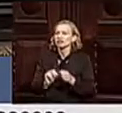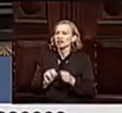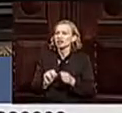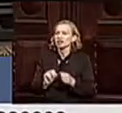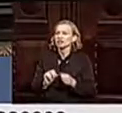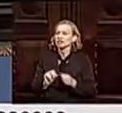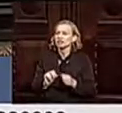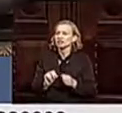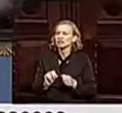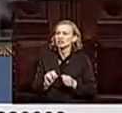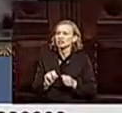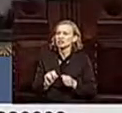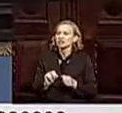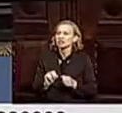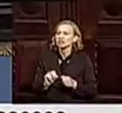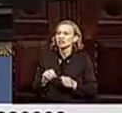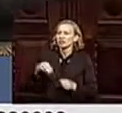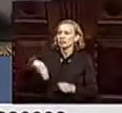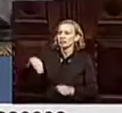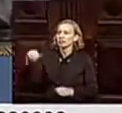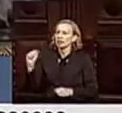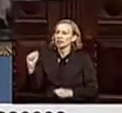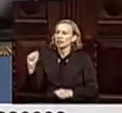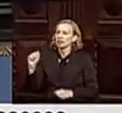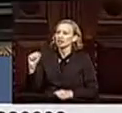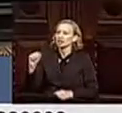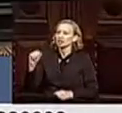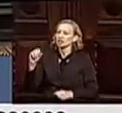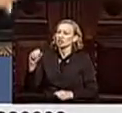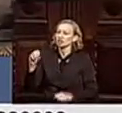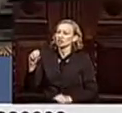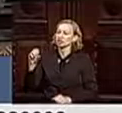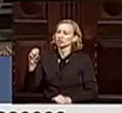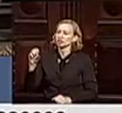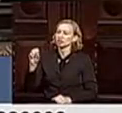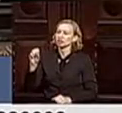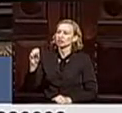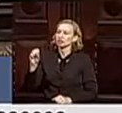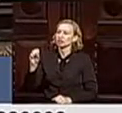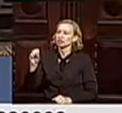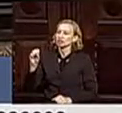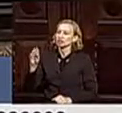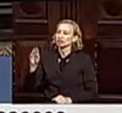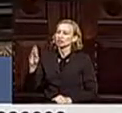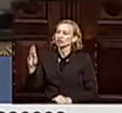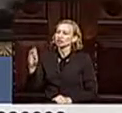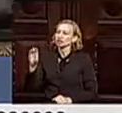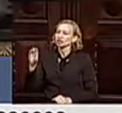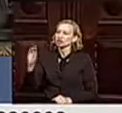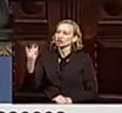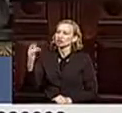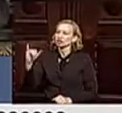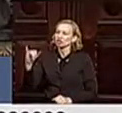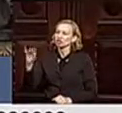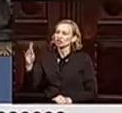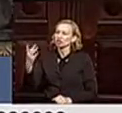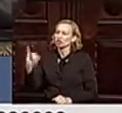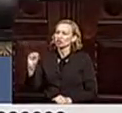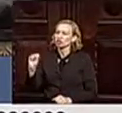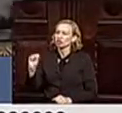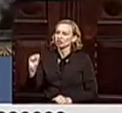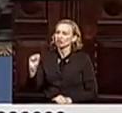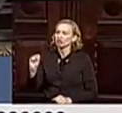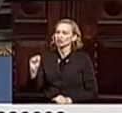são líderes de produção de maxixe, de abacaxi, e foram expulsos das terras em que produziam para atender